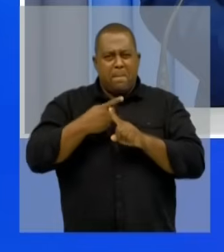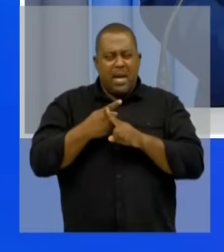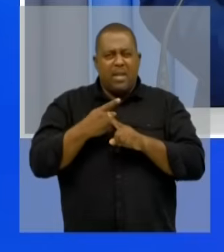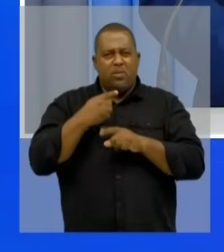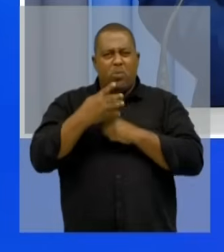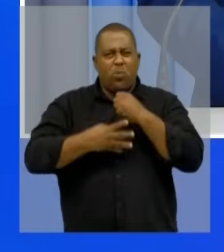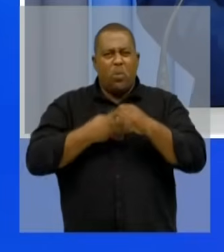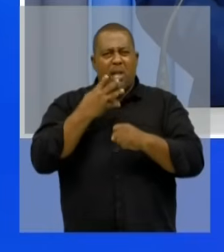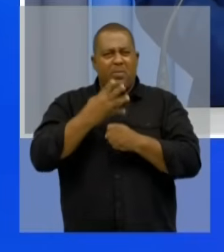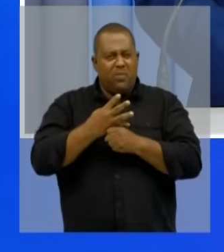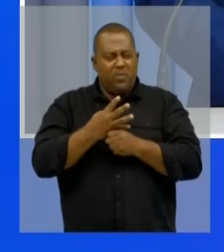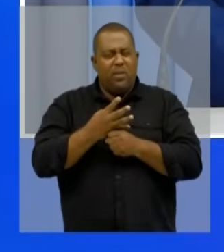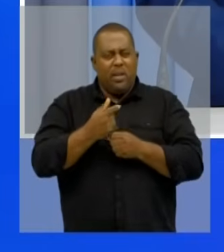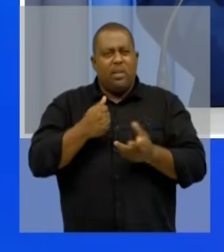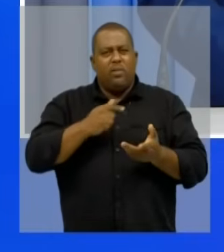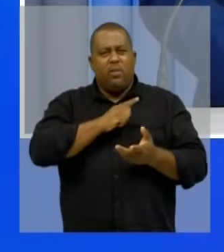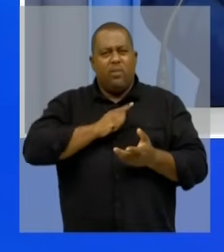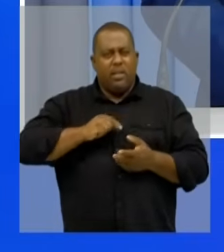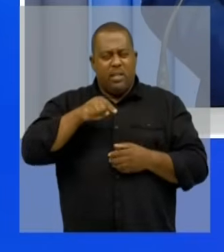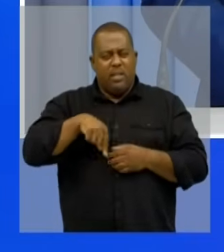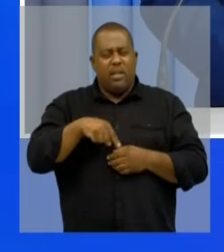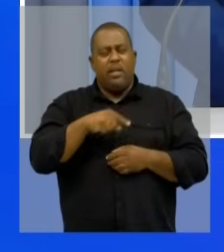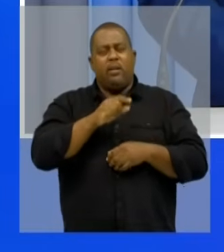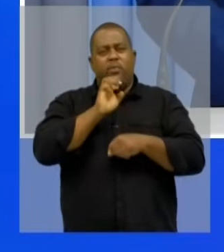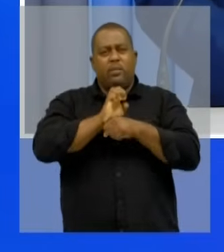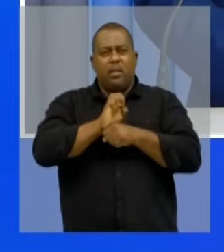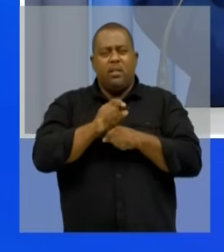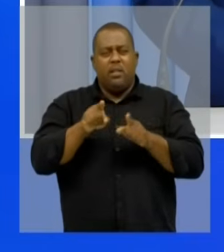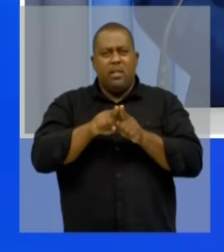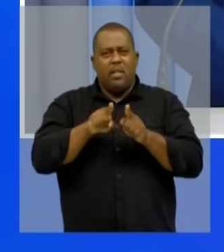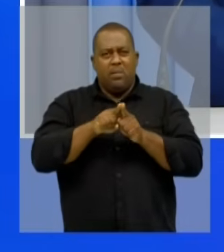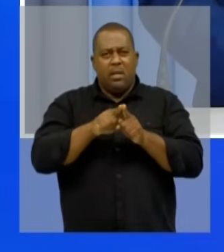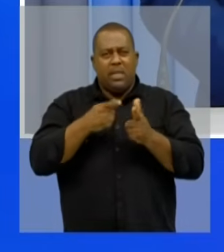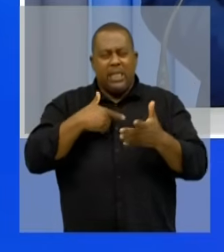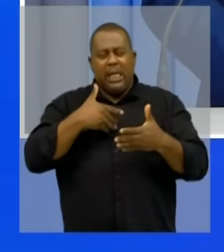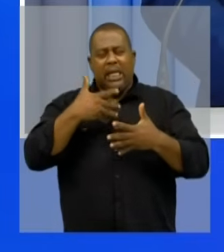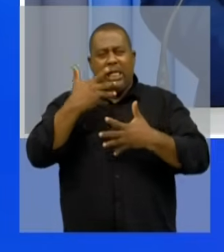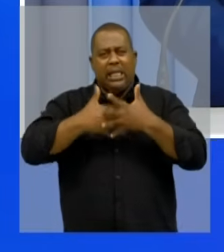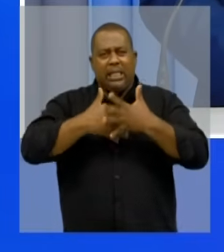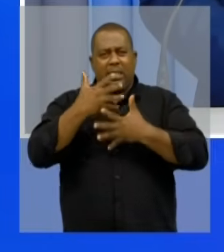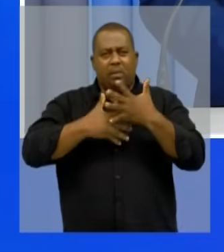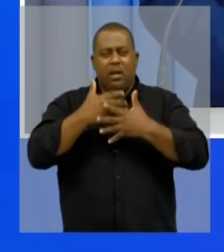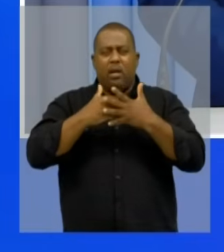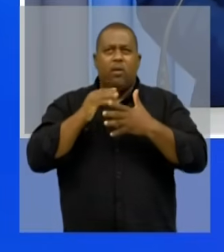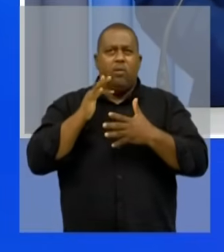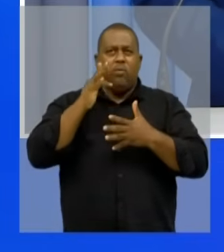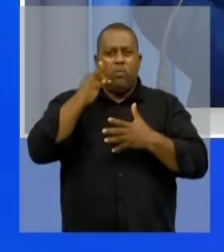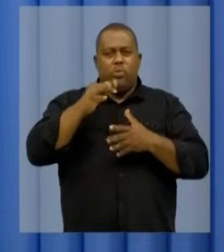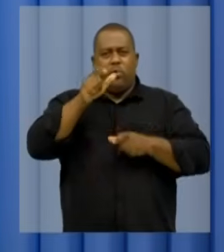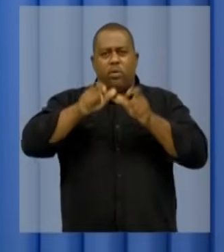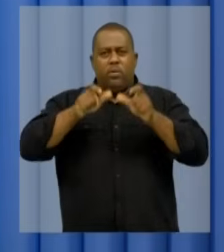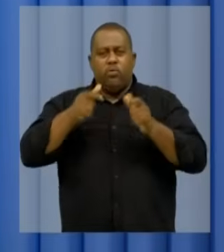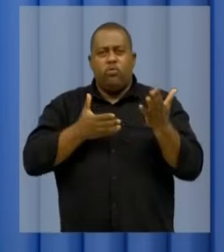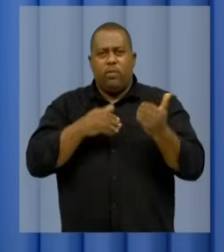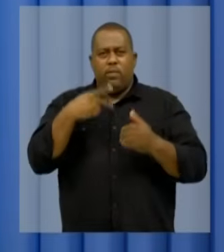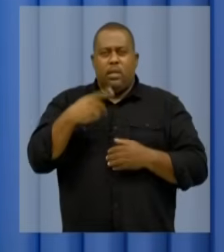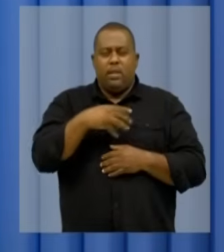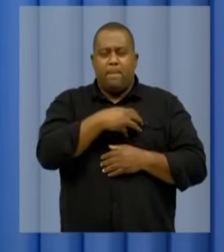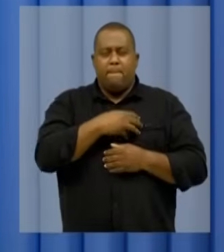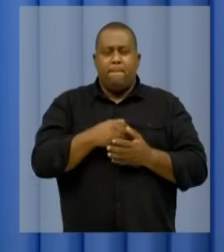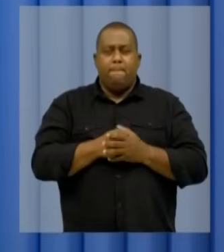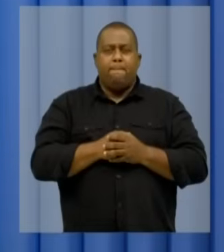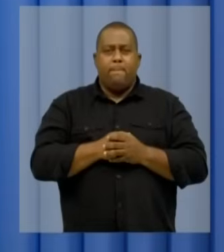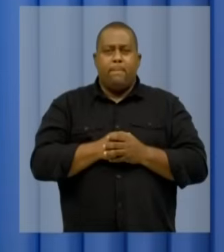anos governando o nosso estado e comprometendo o futuro dos nossos jovens? Candidato Kleber Rosa,